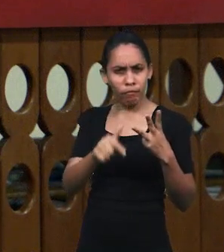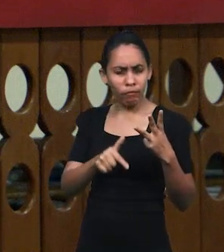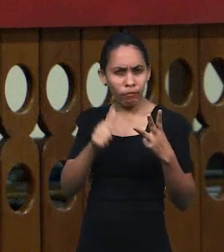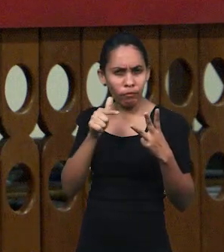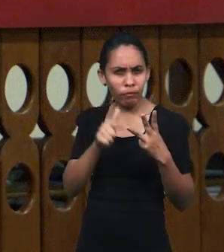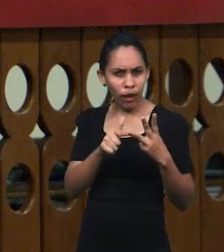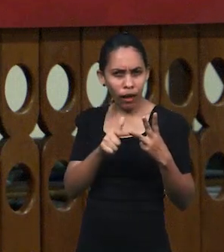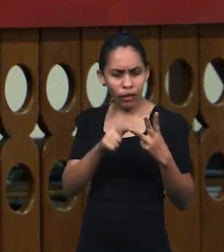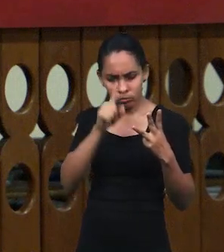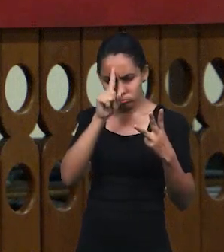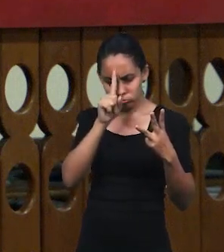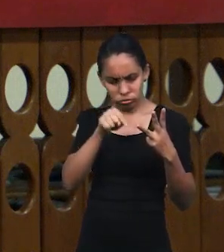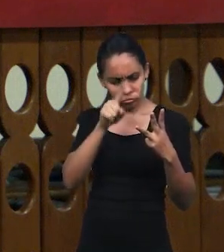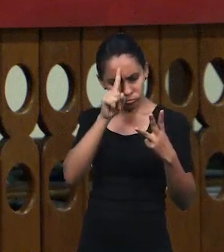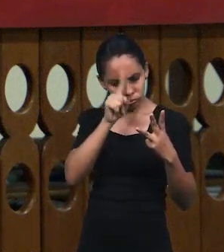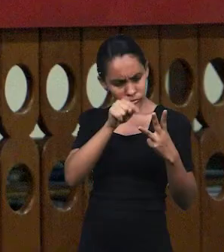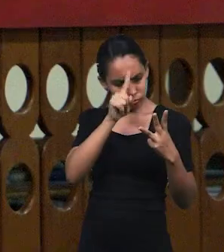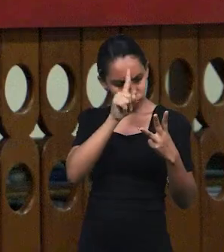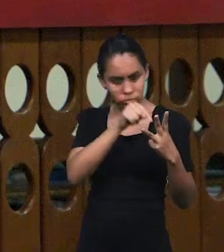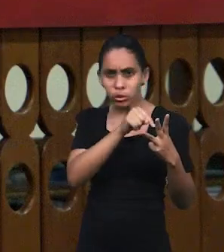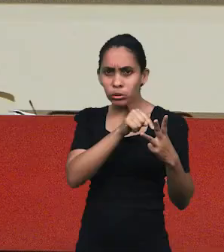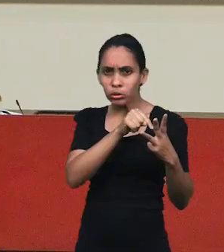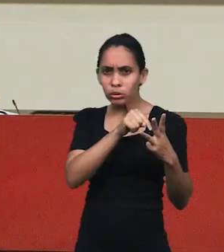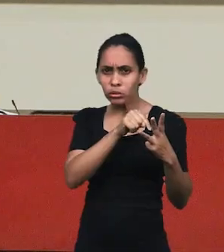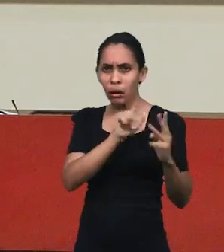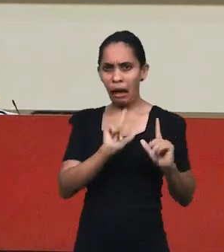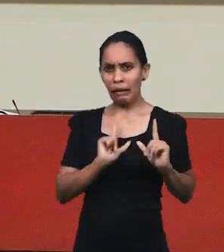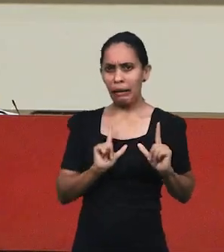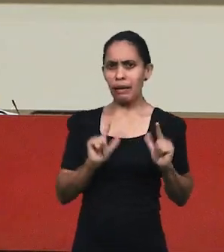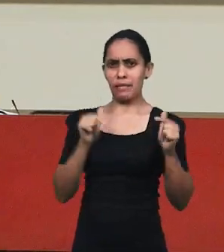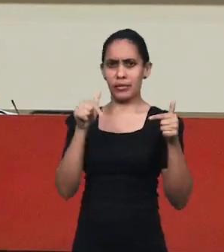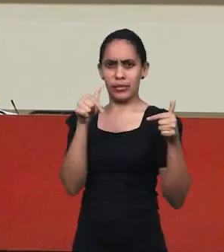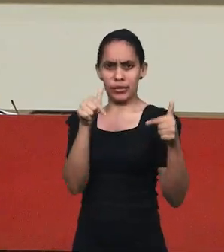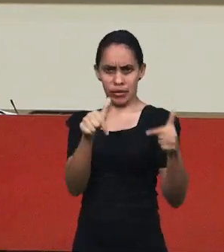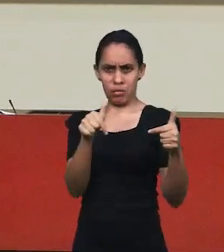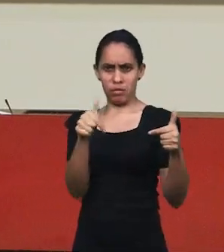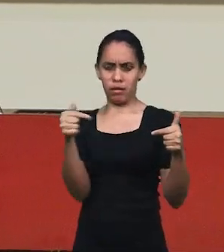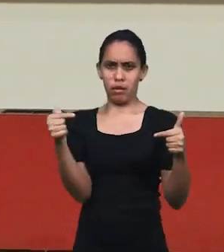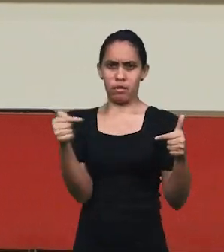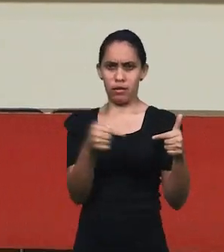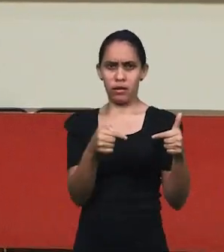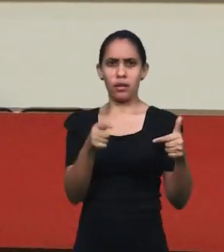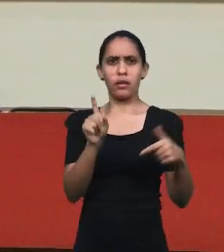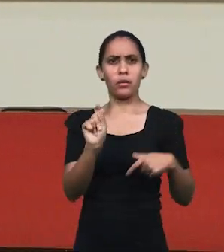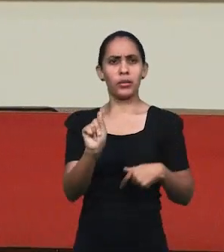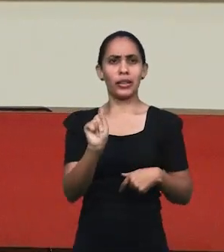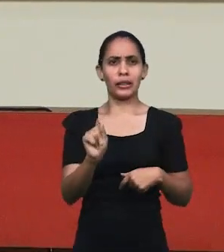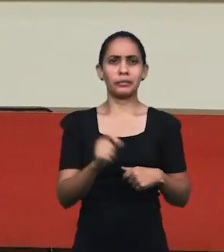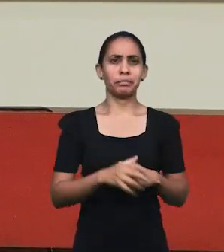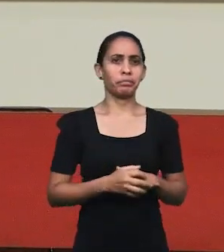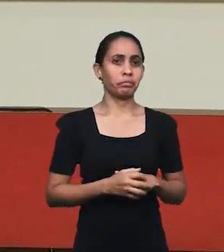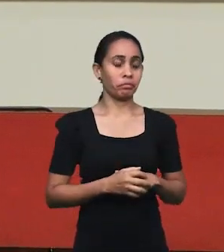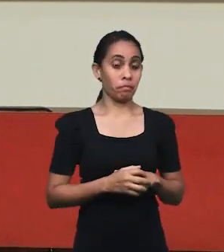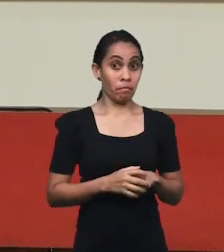3 frases que ele fala, os 3 comandos que ele cita, aquilo ali foi direto.